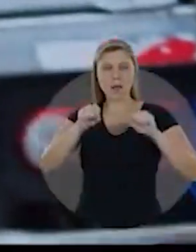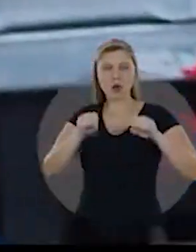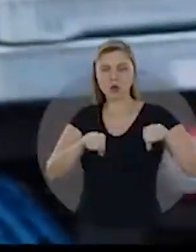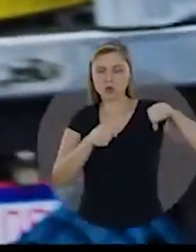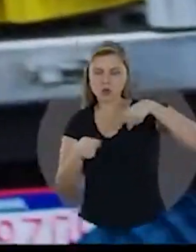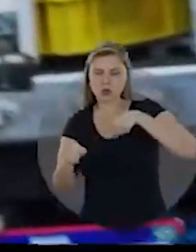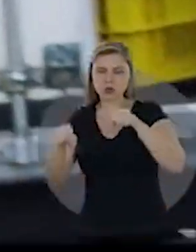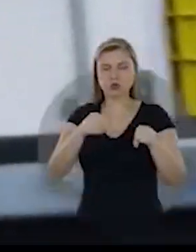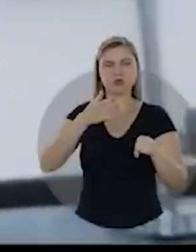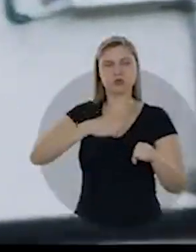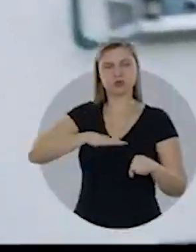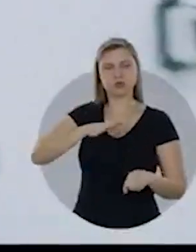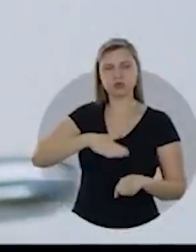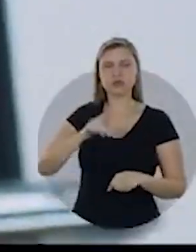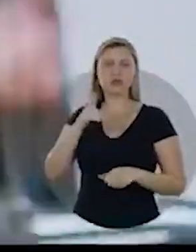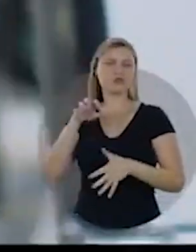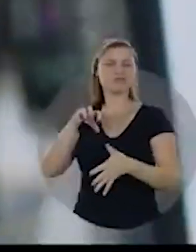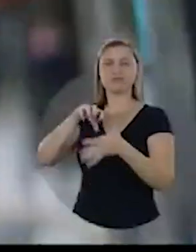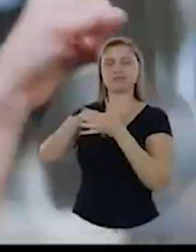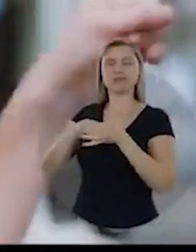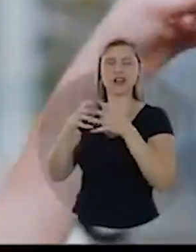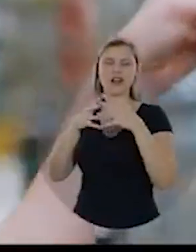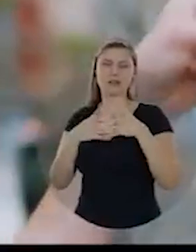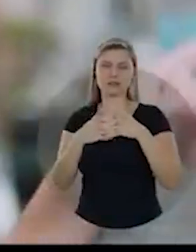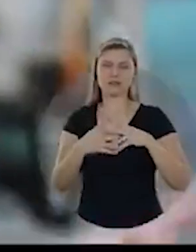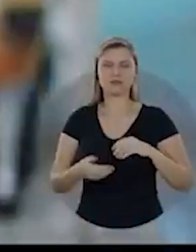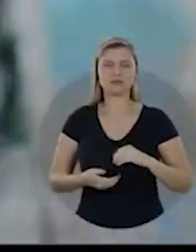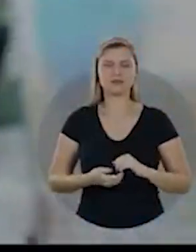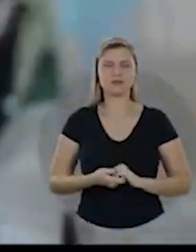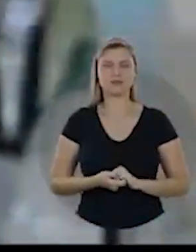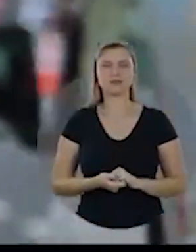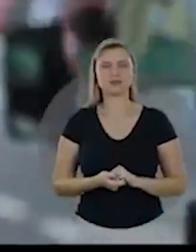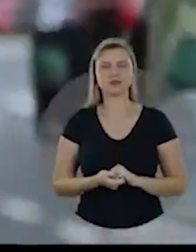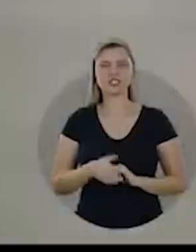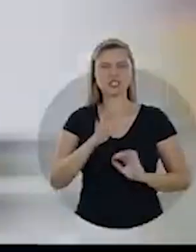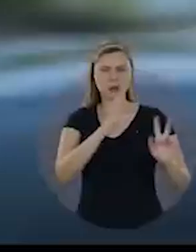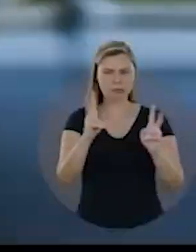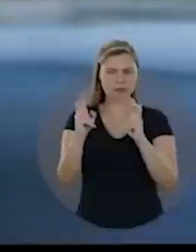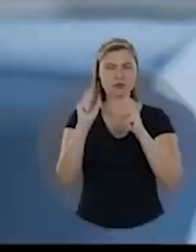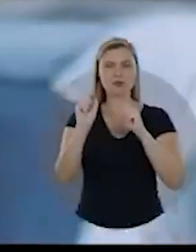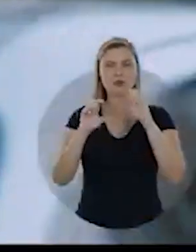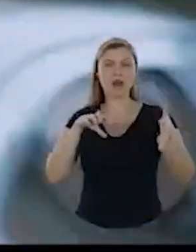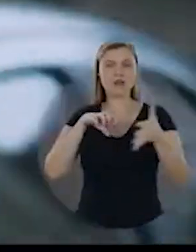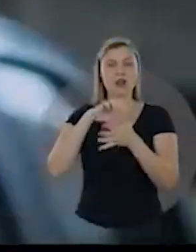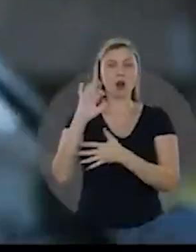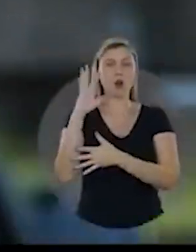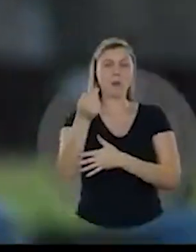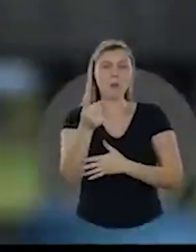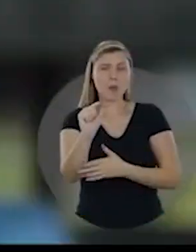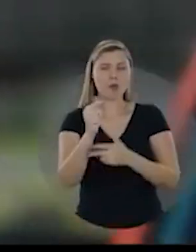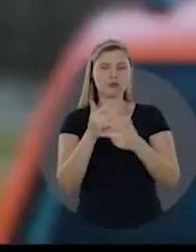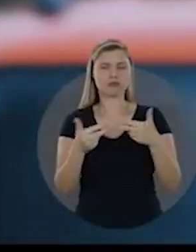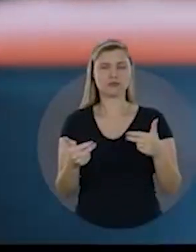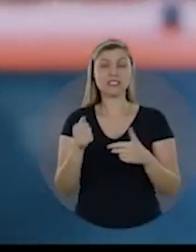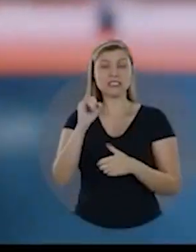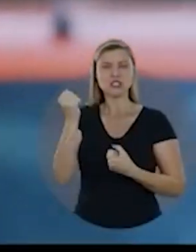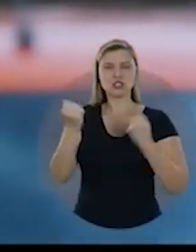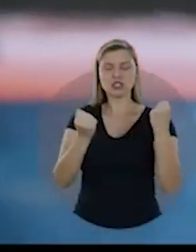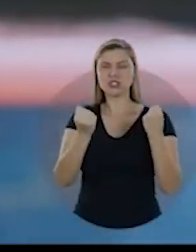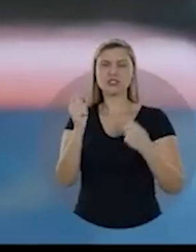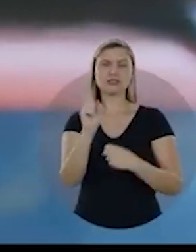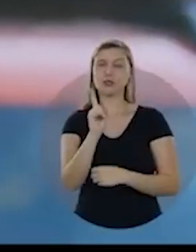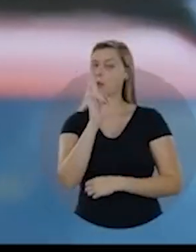Se a moto viesse um pouco mais devagar, não bateria no caminhão. Já reparou que os acidentes acontecem por